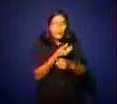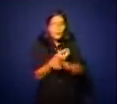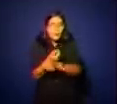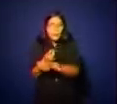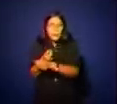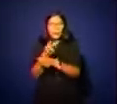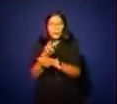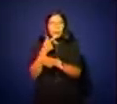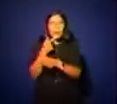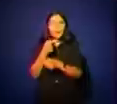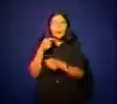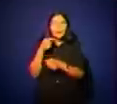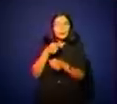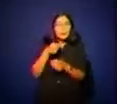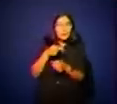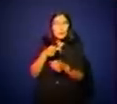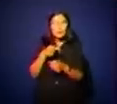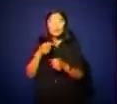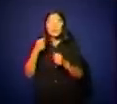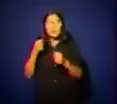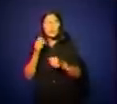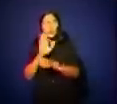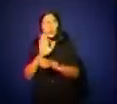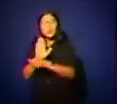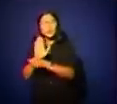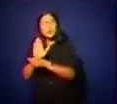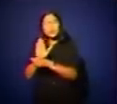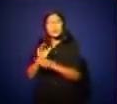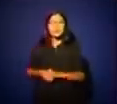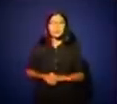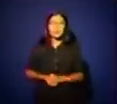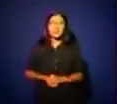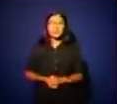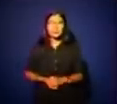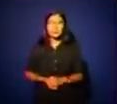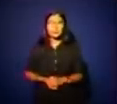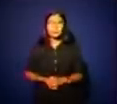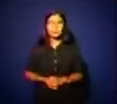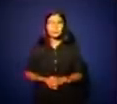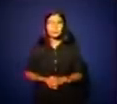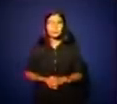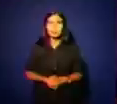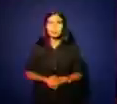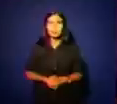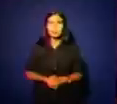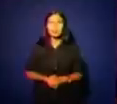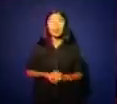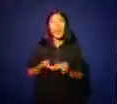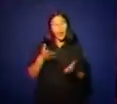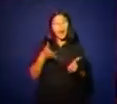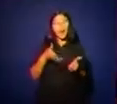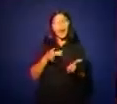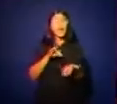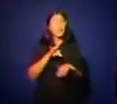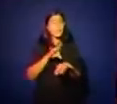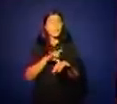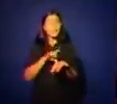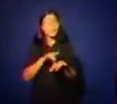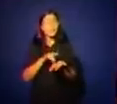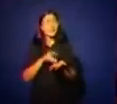crescimento de mercados e não ao contrário mas isso tanto a verdade que aconteceu no nosso